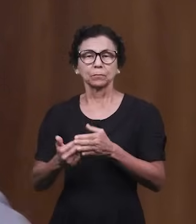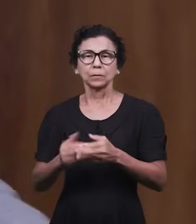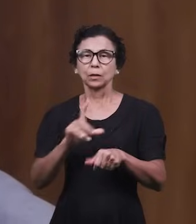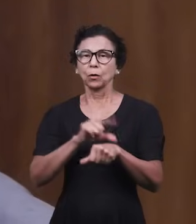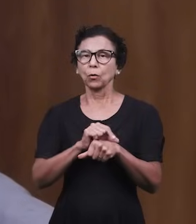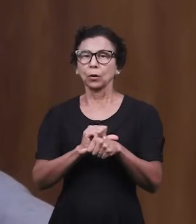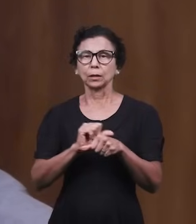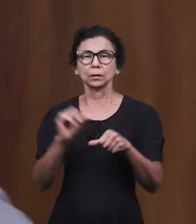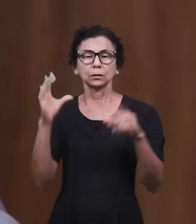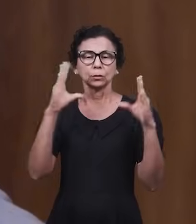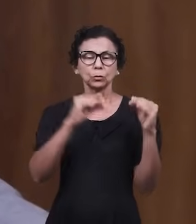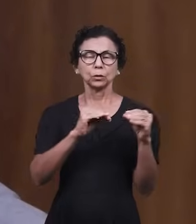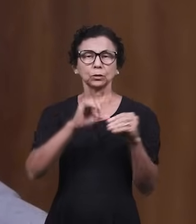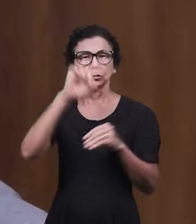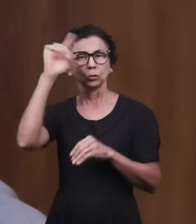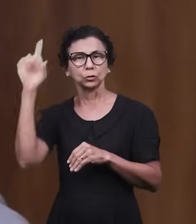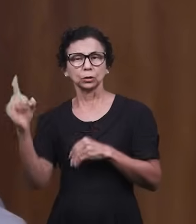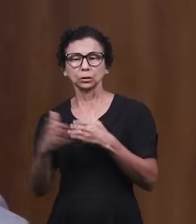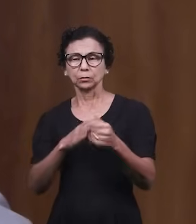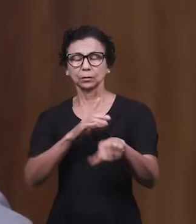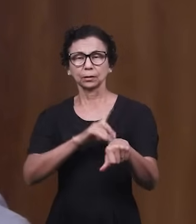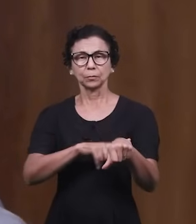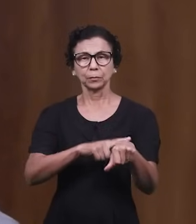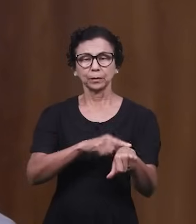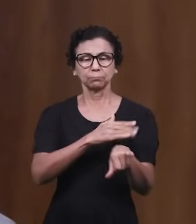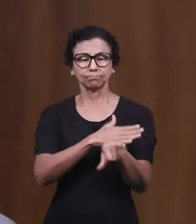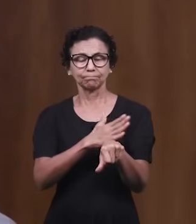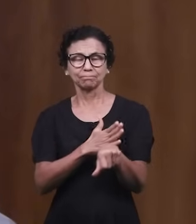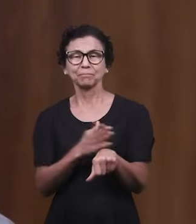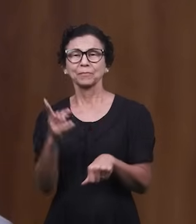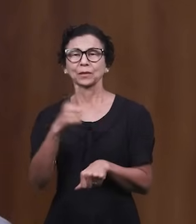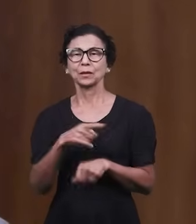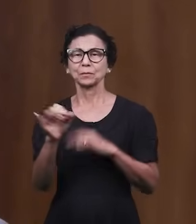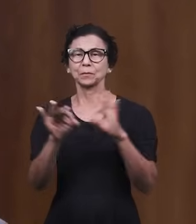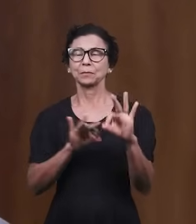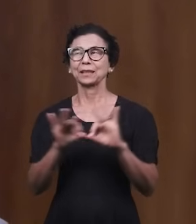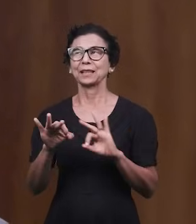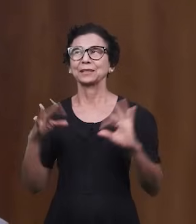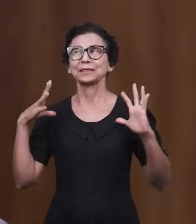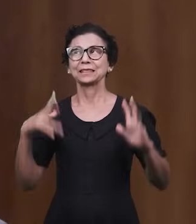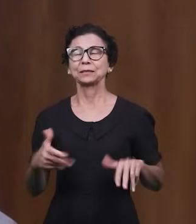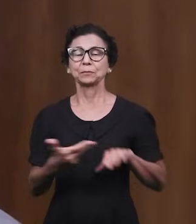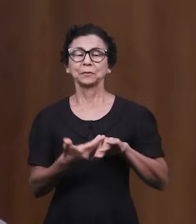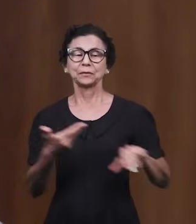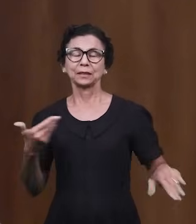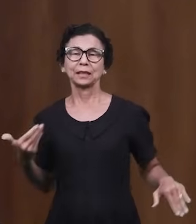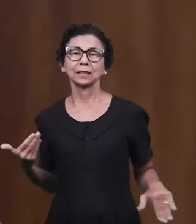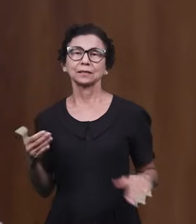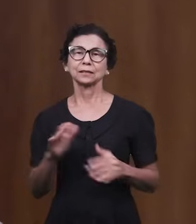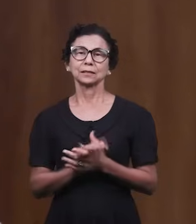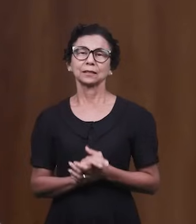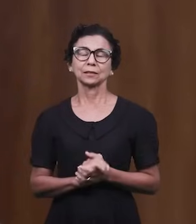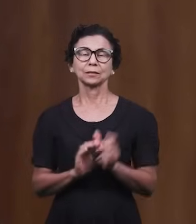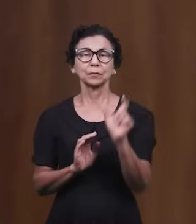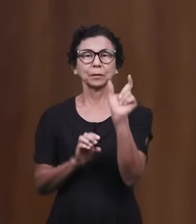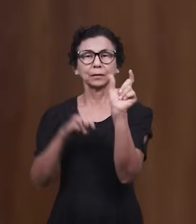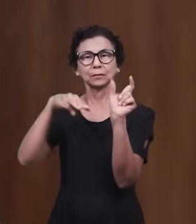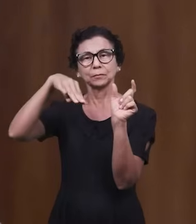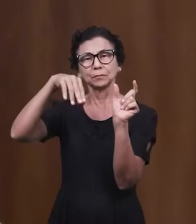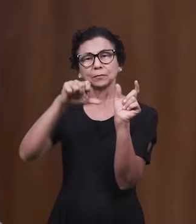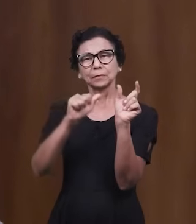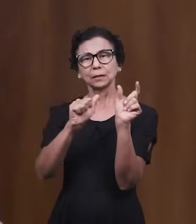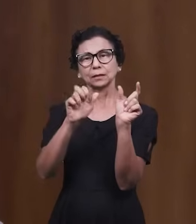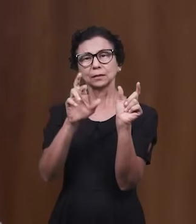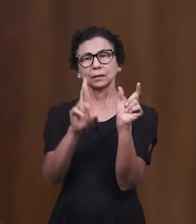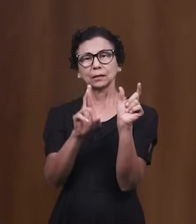noite, qualquer hora do dia, a qualquer momento, a qualquer instante, nós estamos preparados. Então essa palavra Maranata expressa